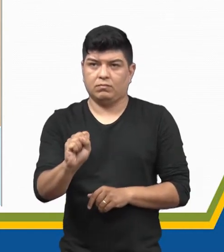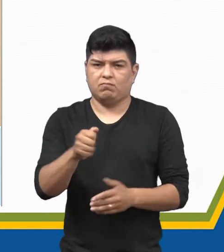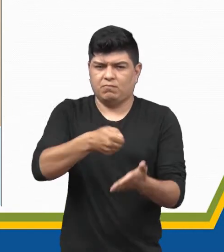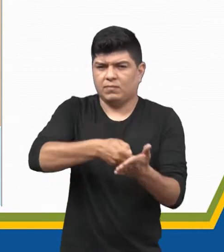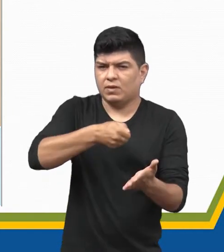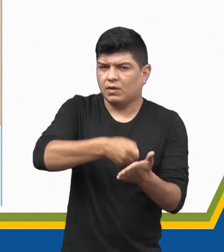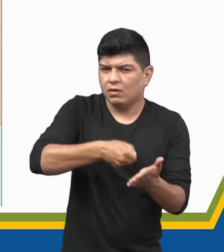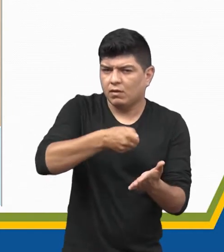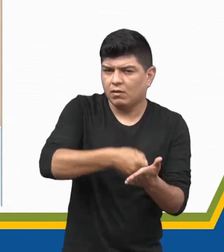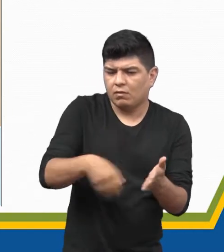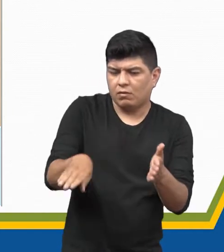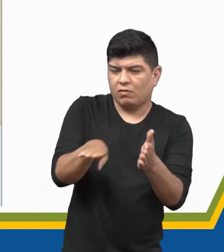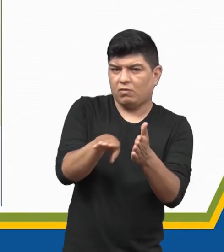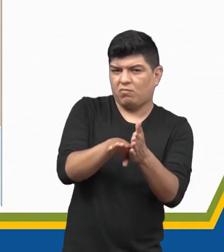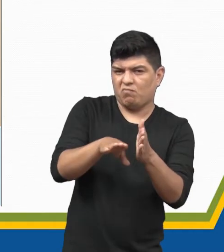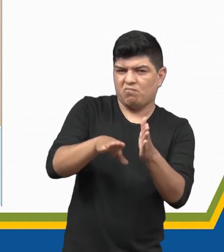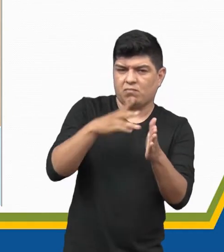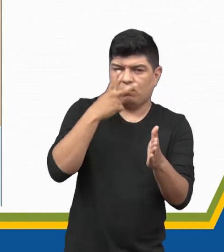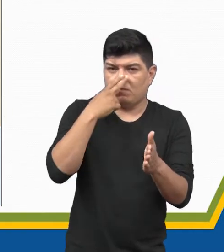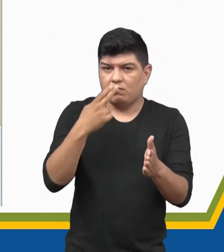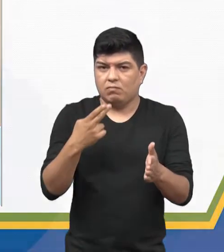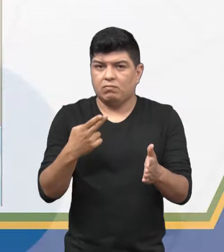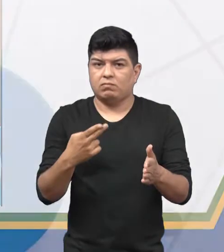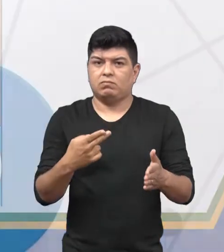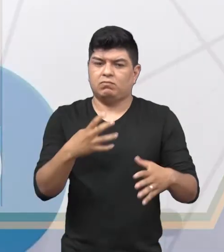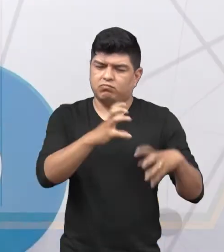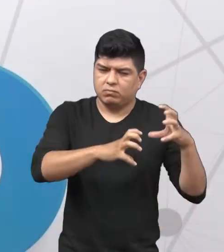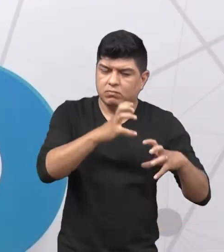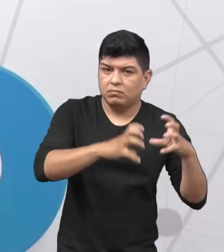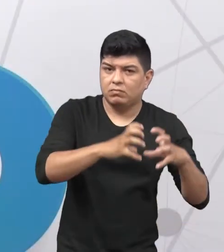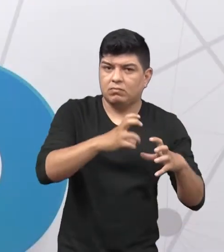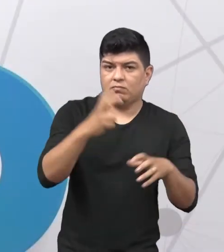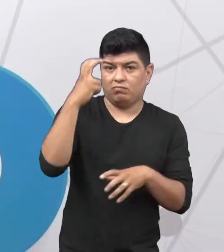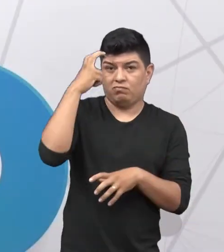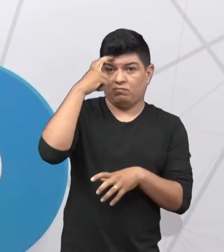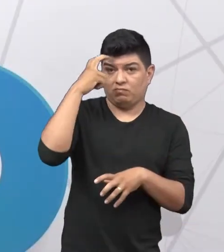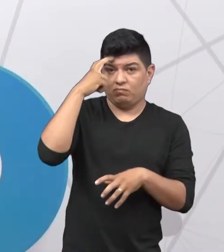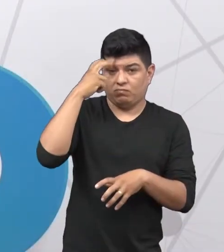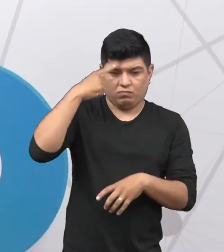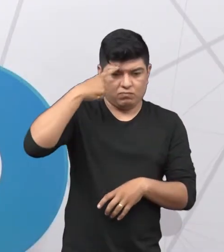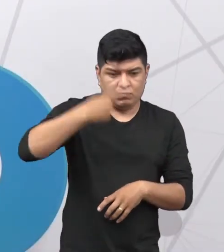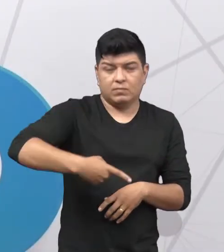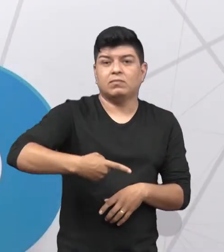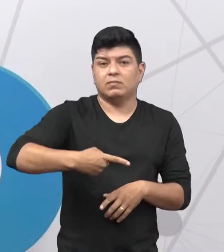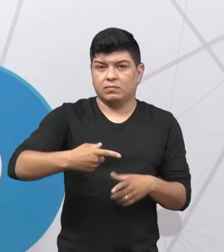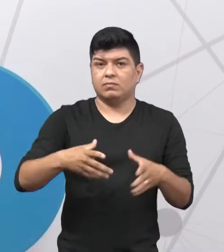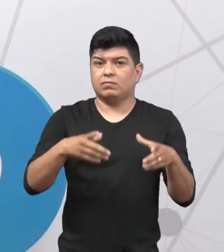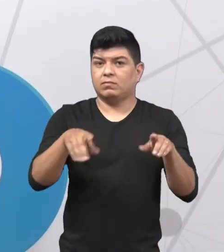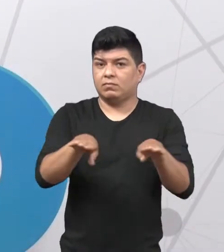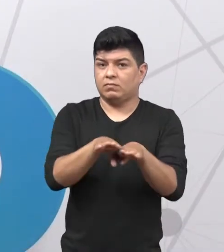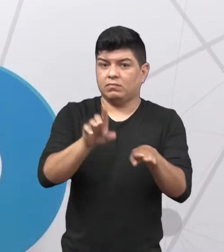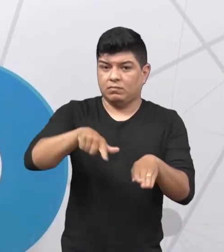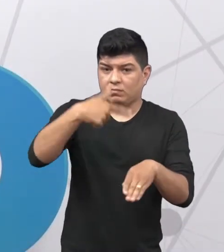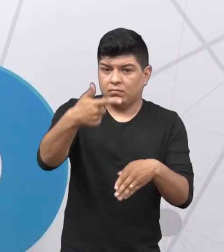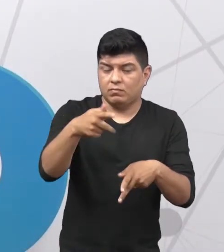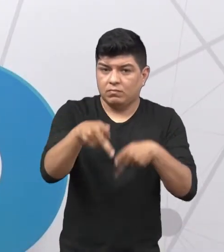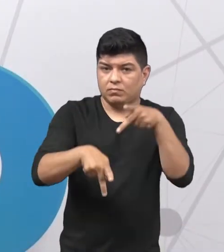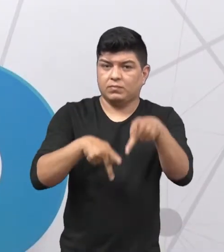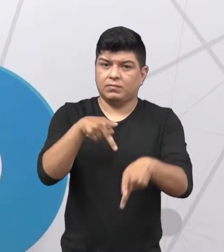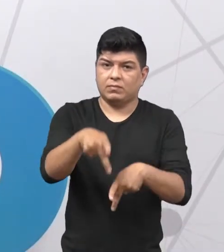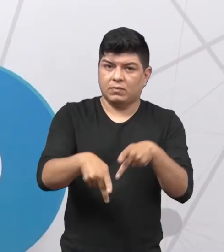uma certa violência, né, impondo a sua cultura e a sua dominação a esses outros povos.